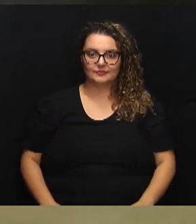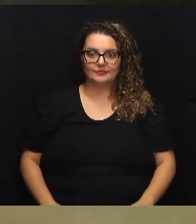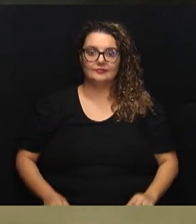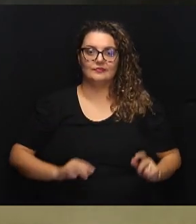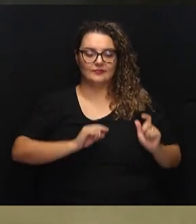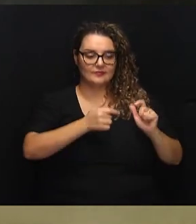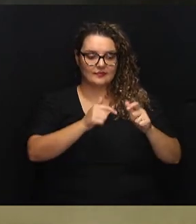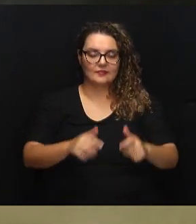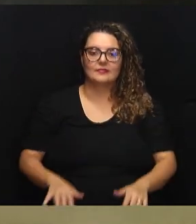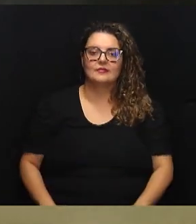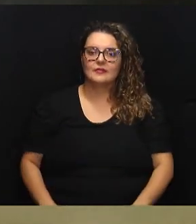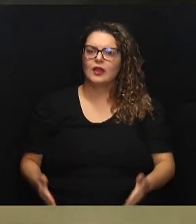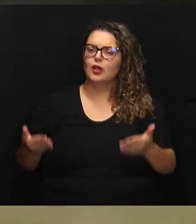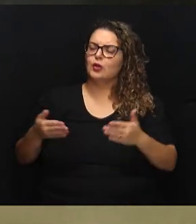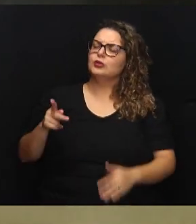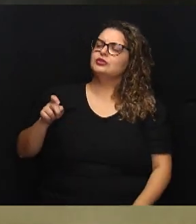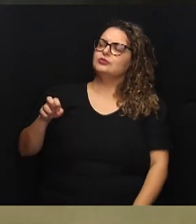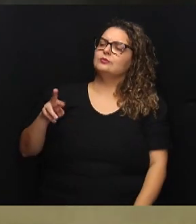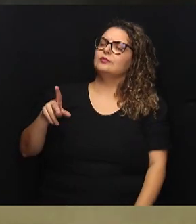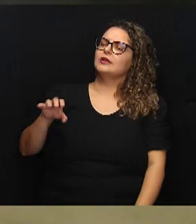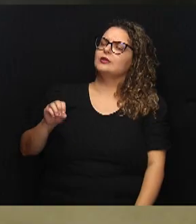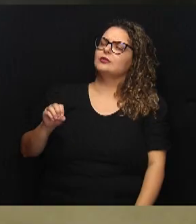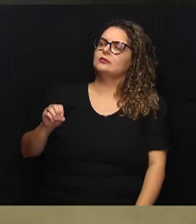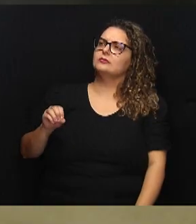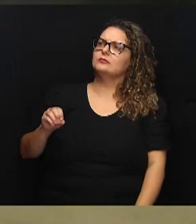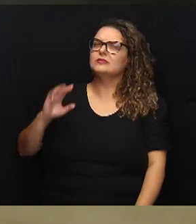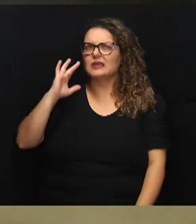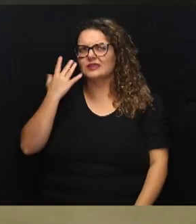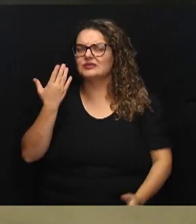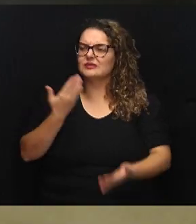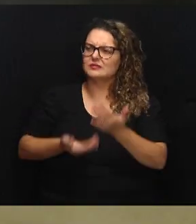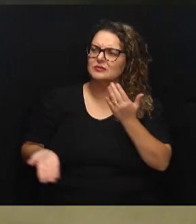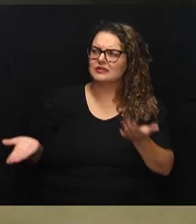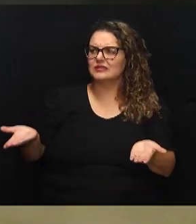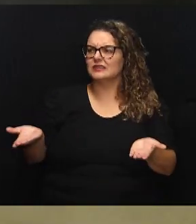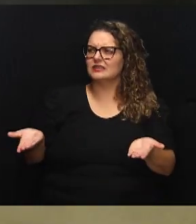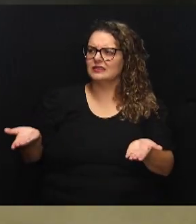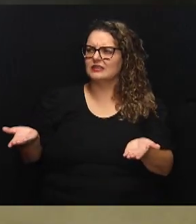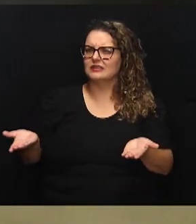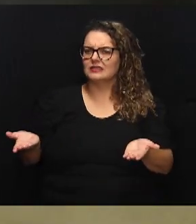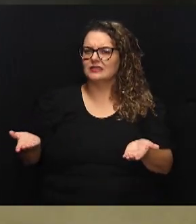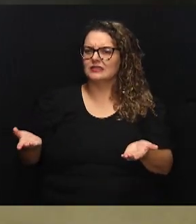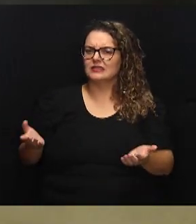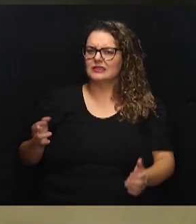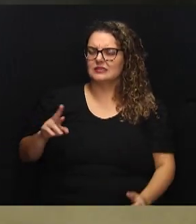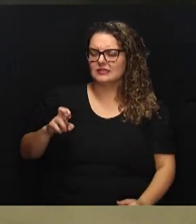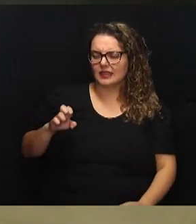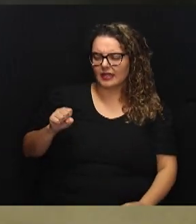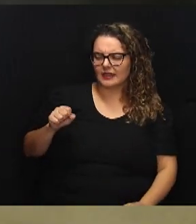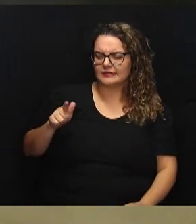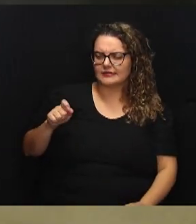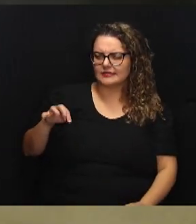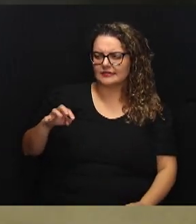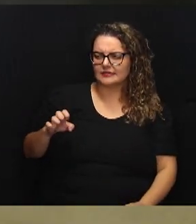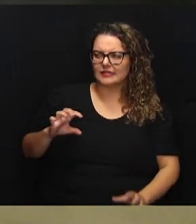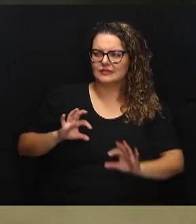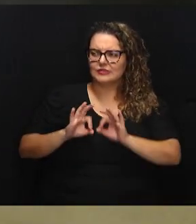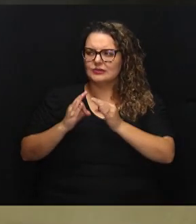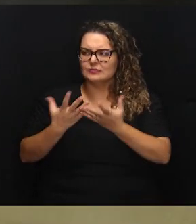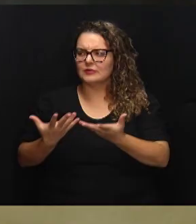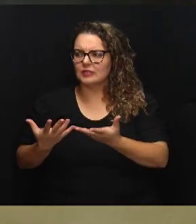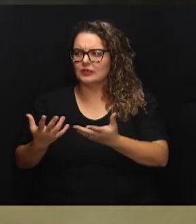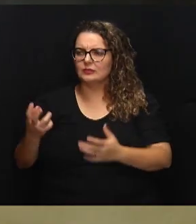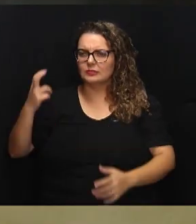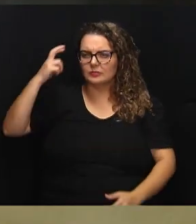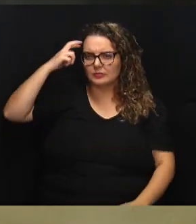tradição. Hoje em dia, Pedro, você acha que isso está se perdendo? Esse resgate familiar, essa questão de uma